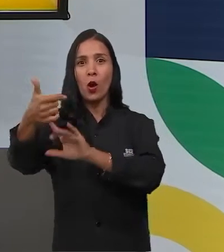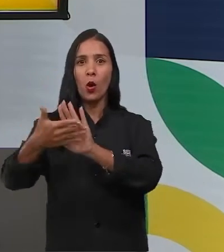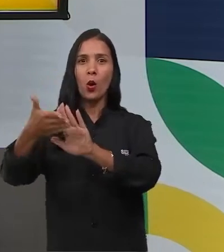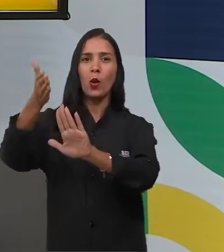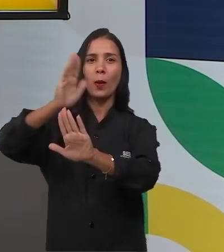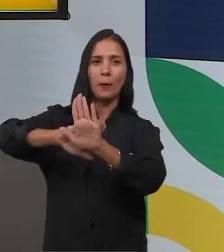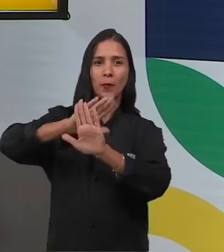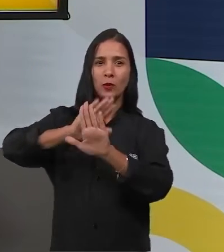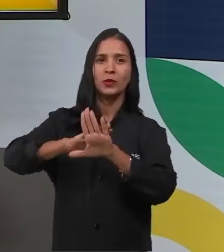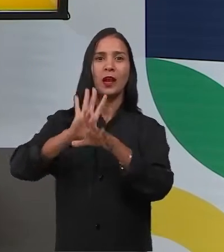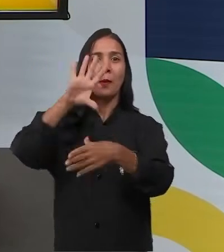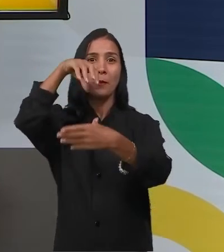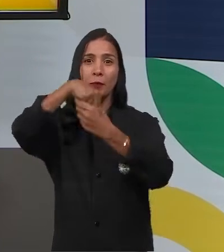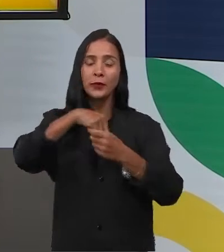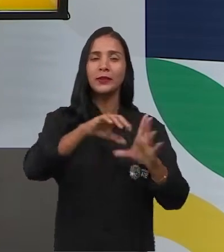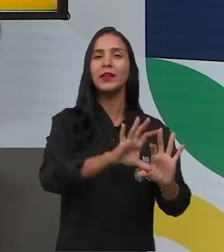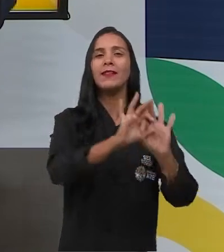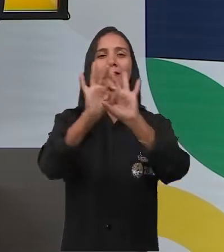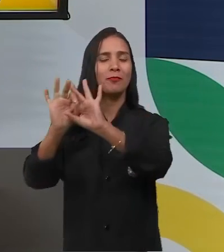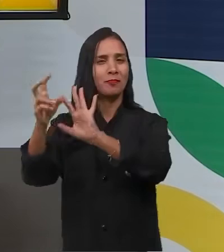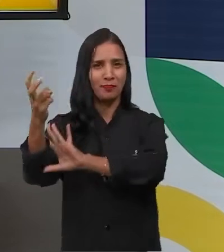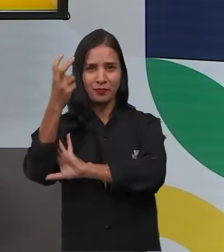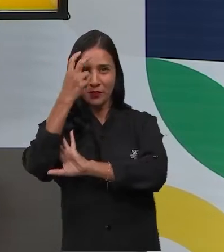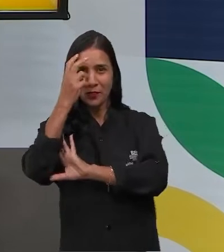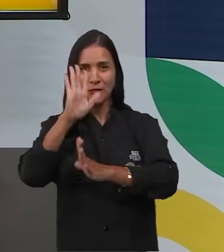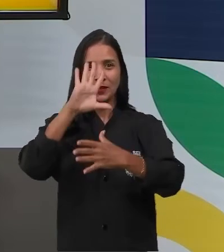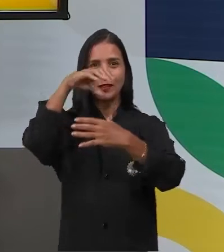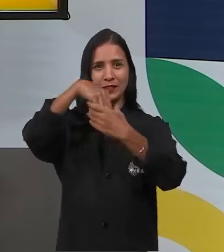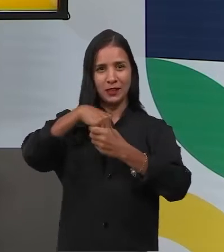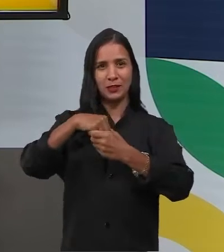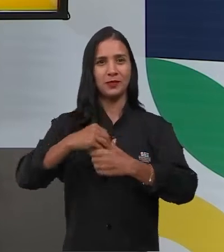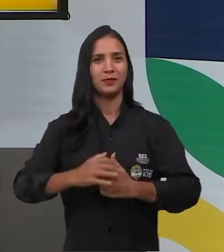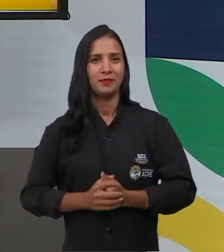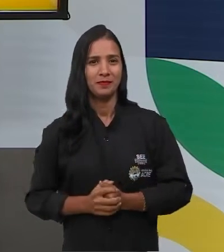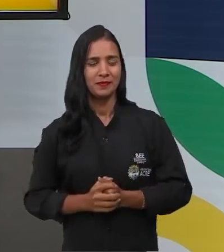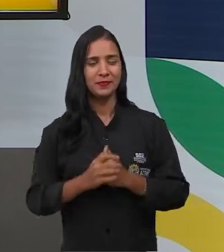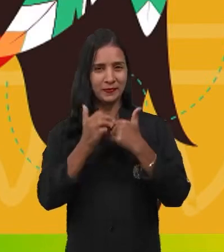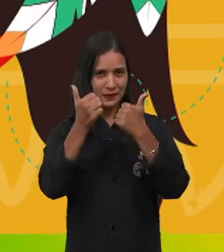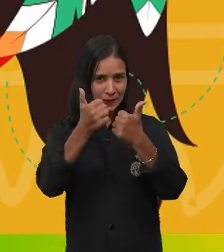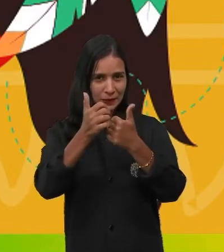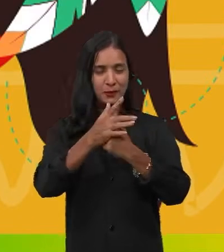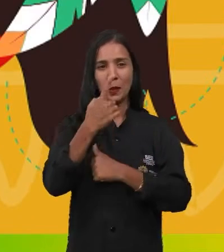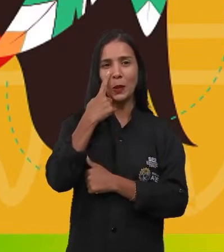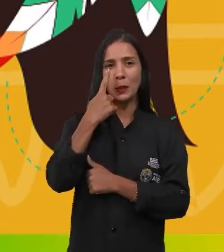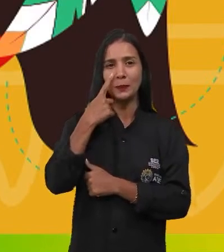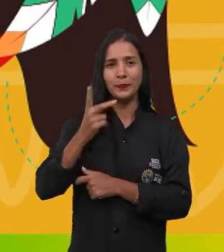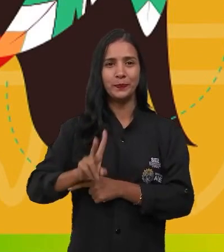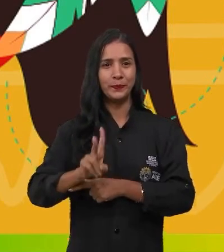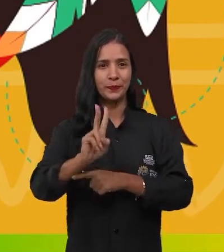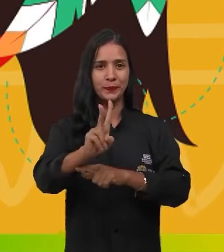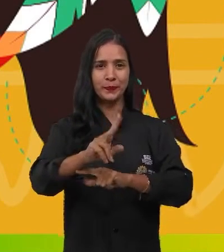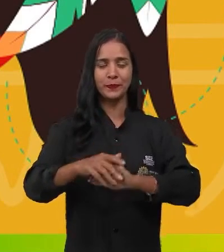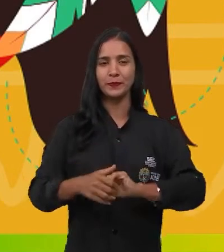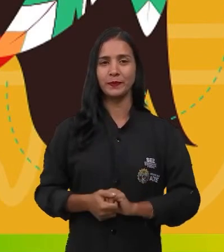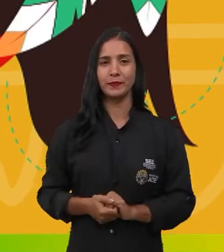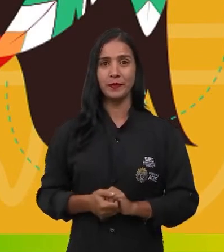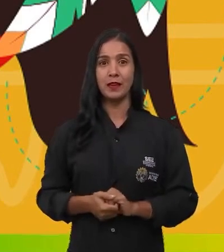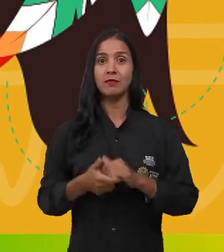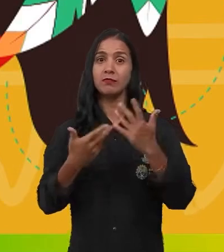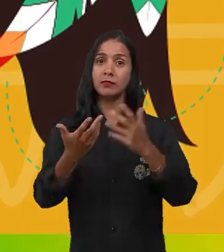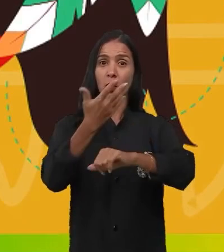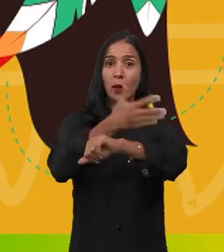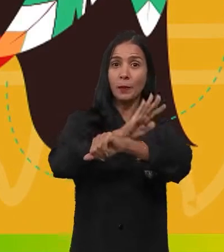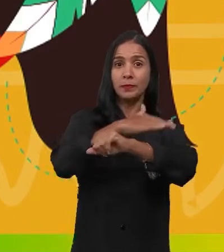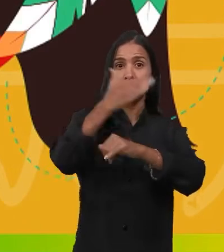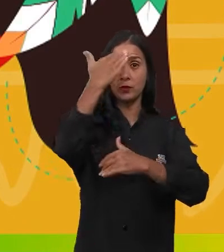mover. Tem um contexto cultural imbricado dentro dela, tudo bem? Avançando. Elas comunicam histórias,